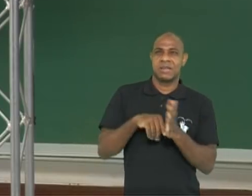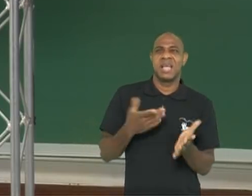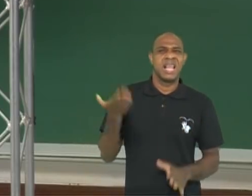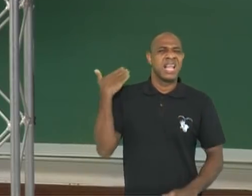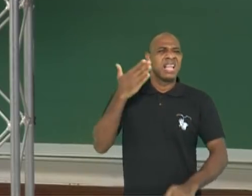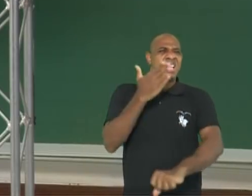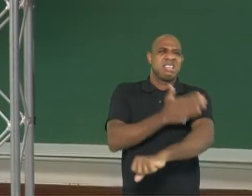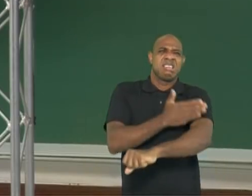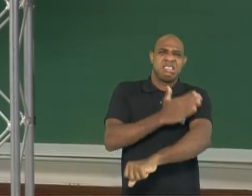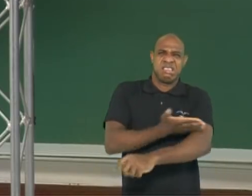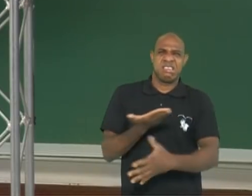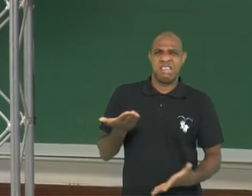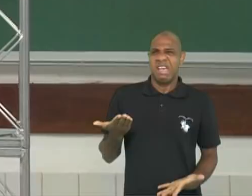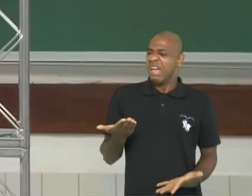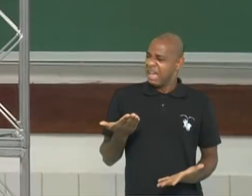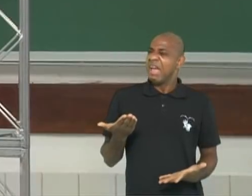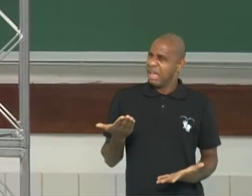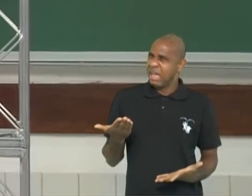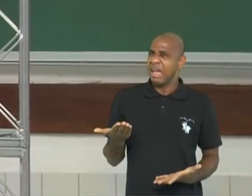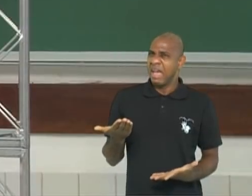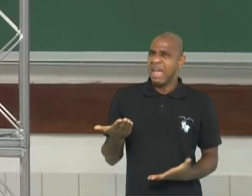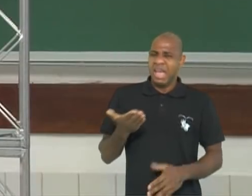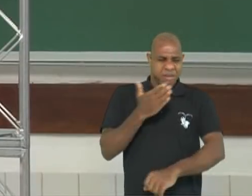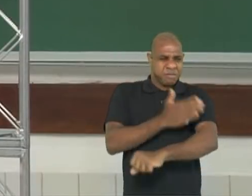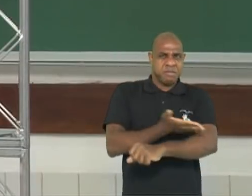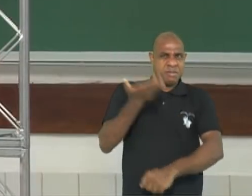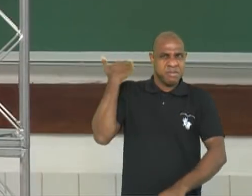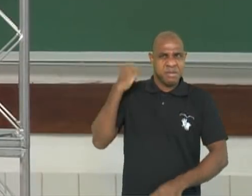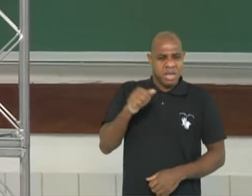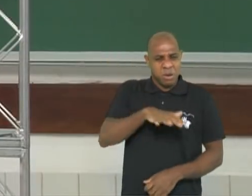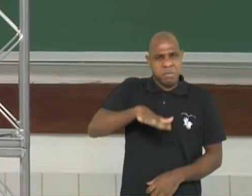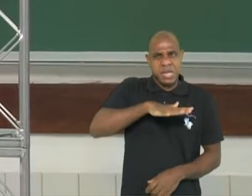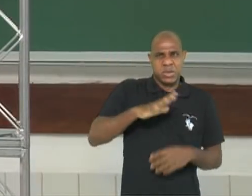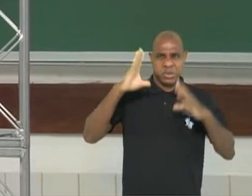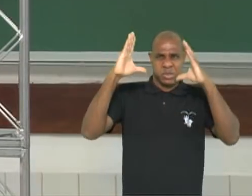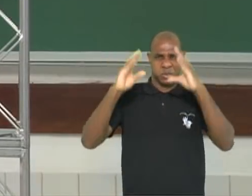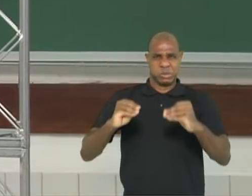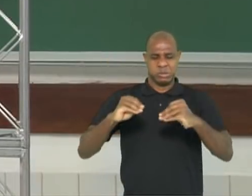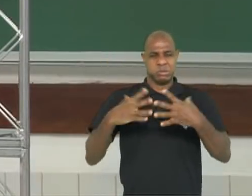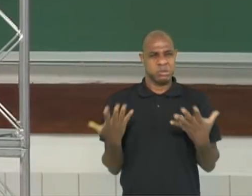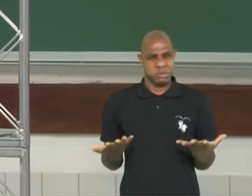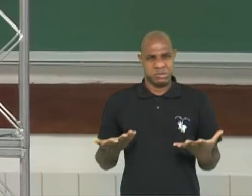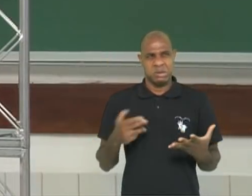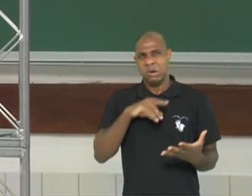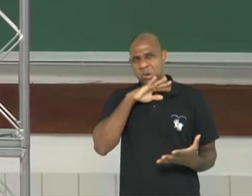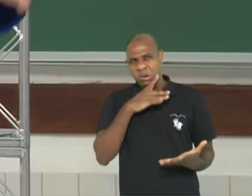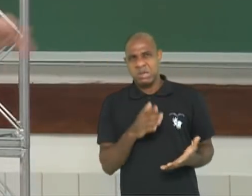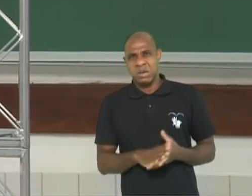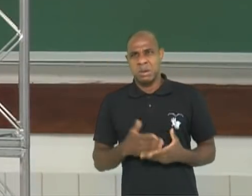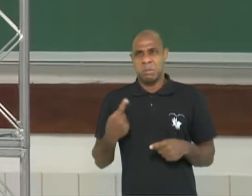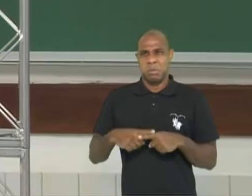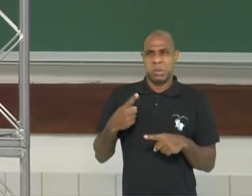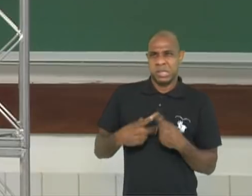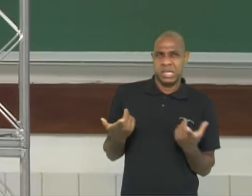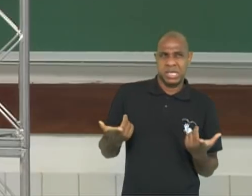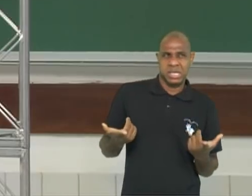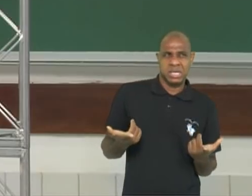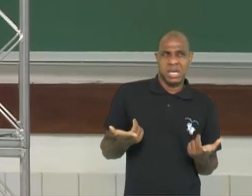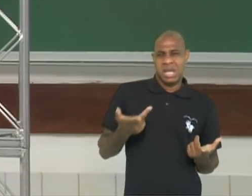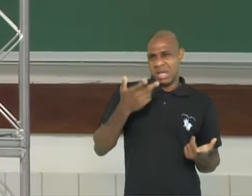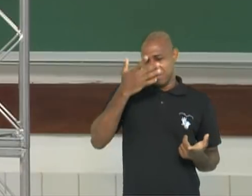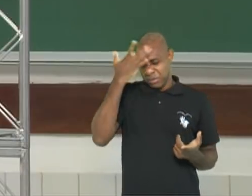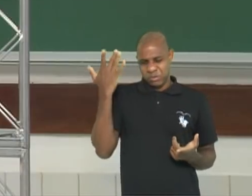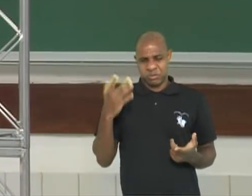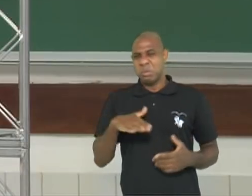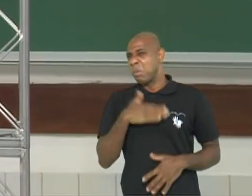é a Idade das Trevas, aí na Idade Média é tudo ruim, nada presta, lá o pessoal vivia tudo nas trevas, não tomavam banho. Não, isso